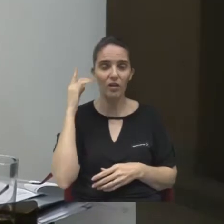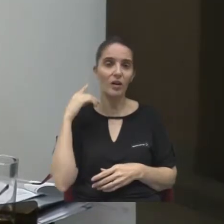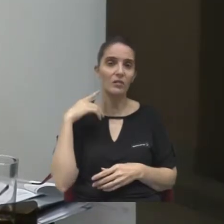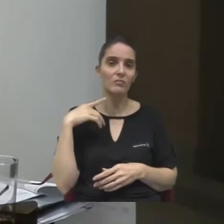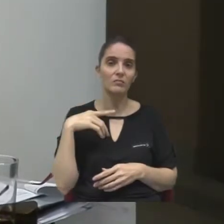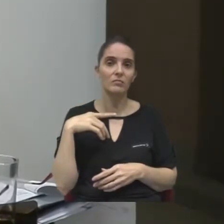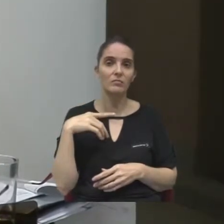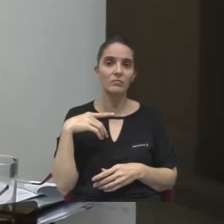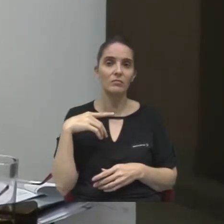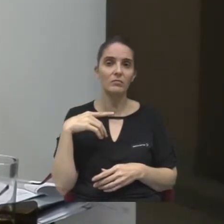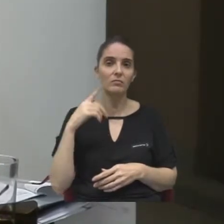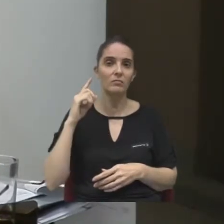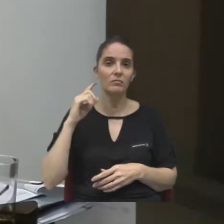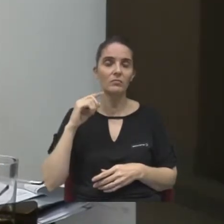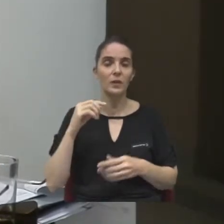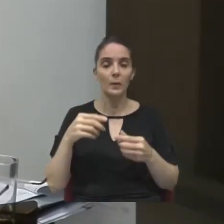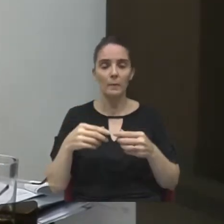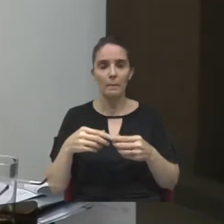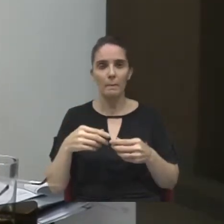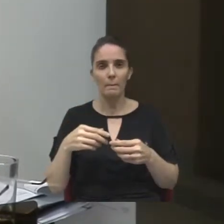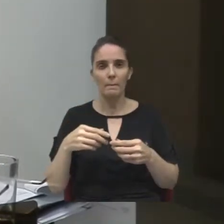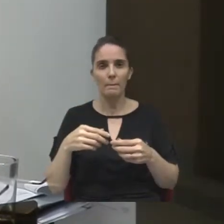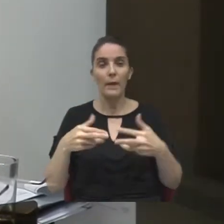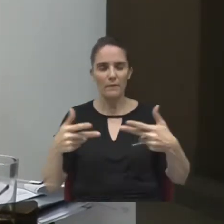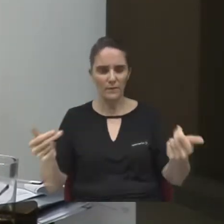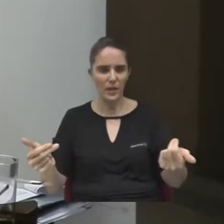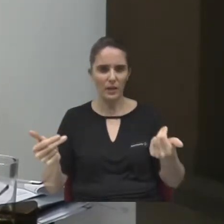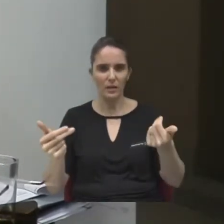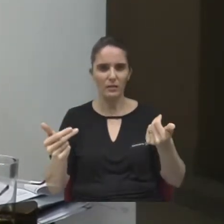que, né, não temos aquela noção